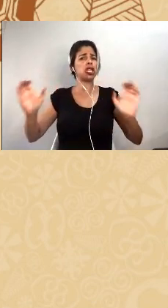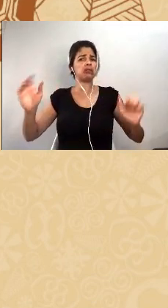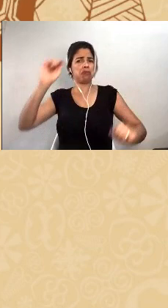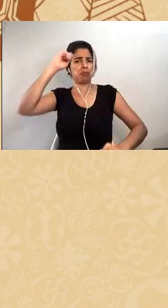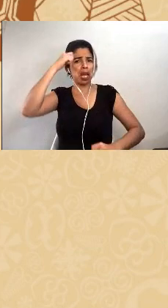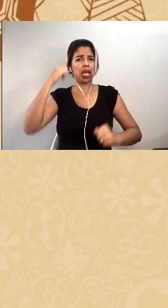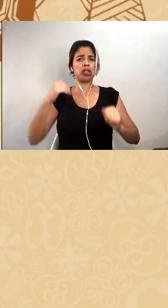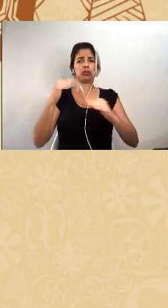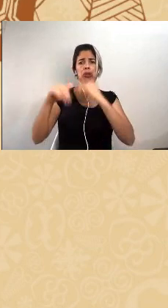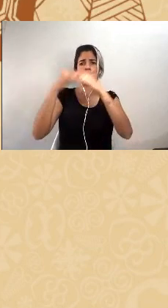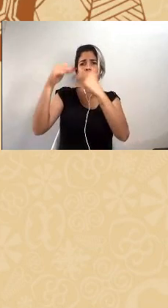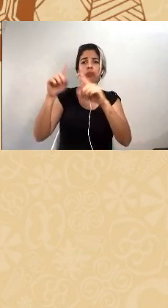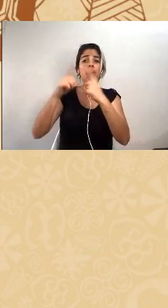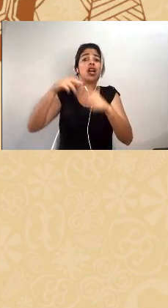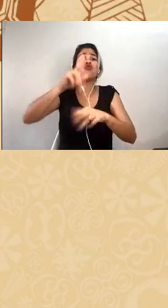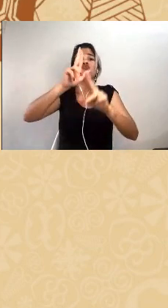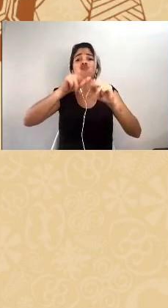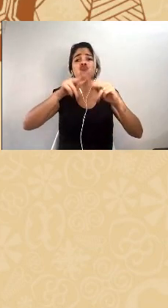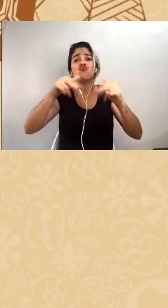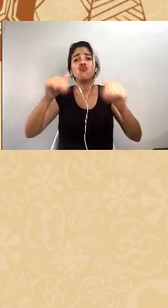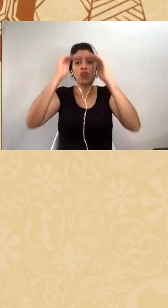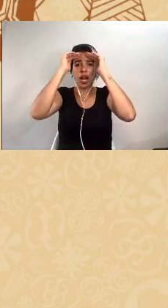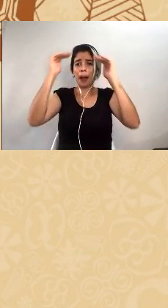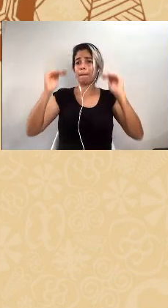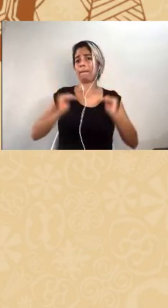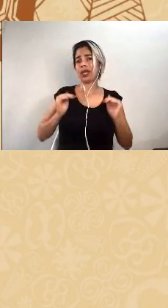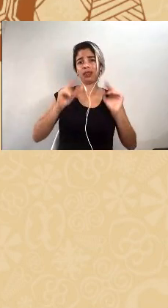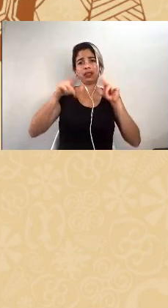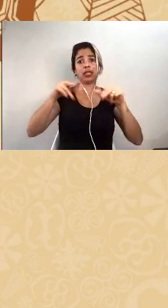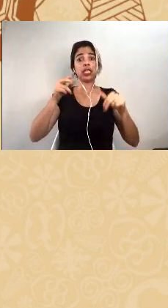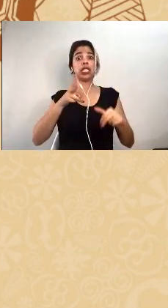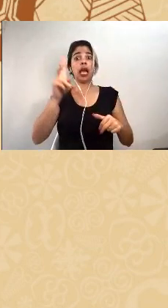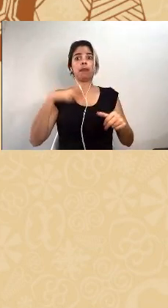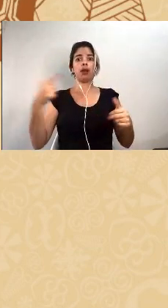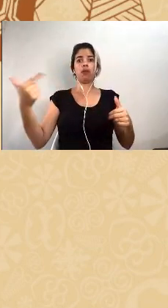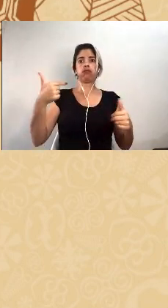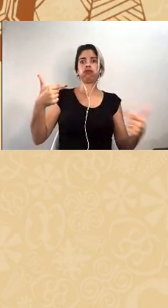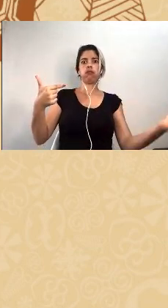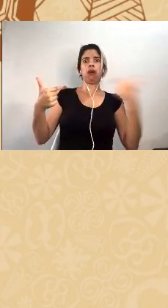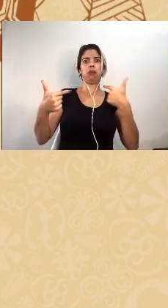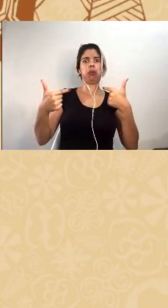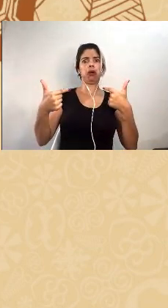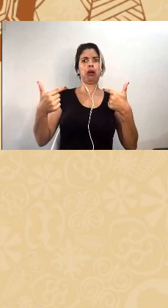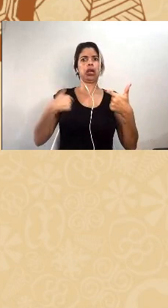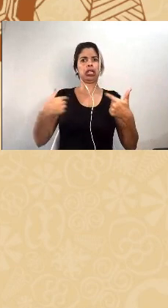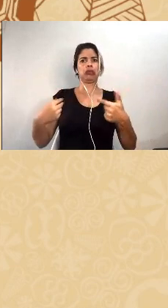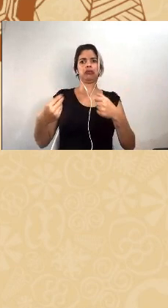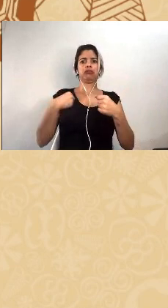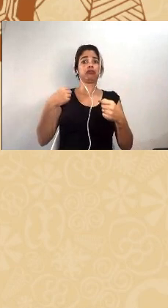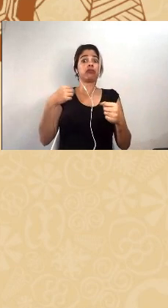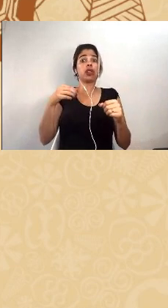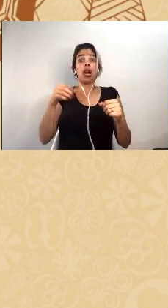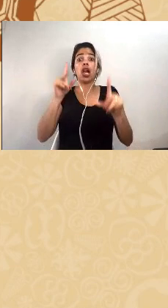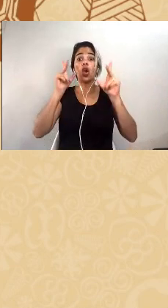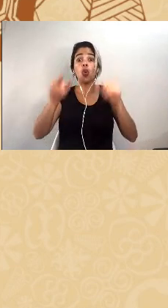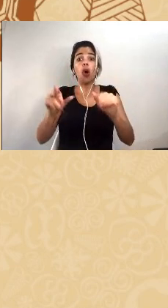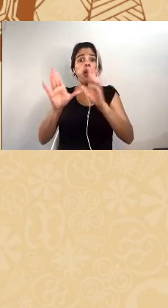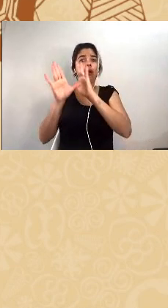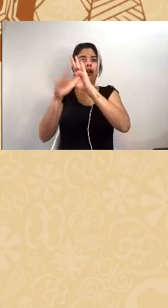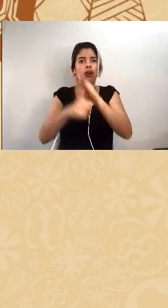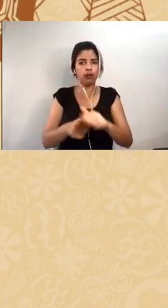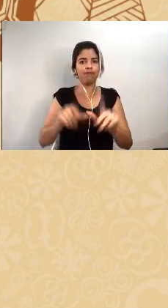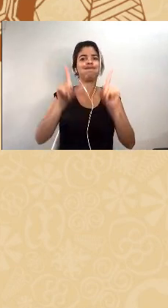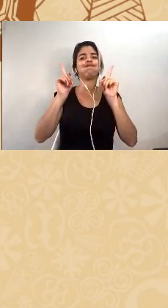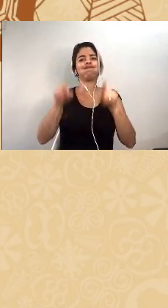de tudo. Nunca vão te respeitar. Vão chegar com duas armas apontadas para sua cara, te tratando como se você fosse um marginal. É isso que